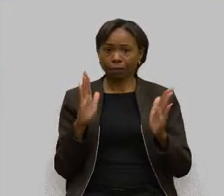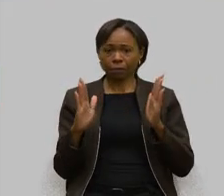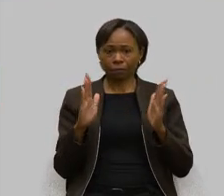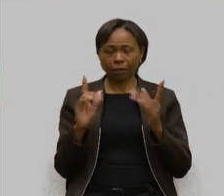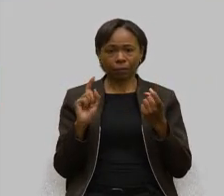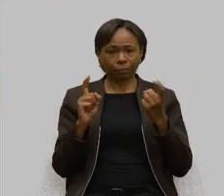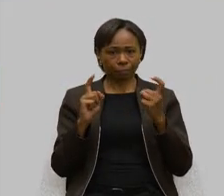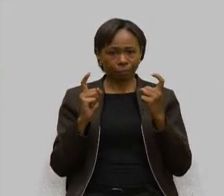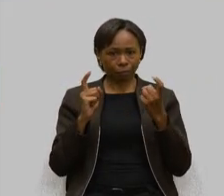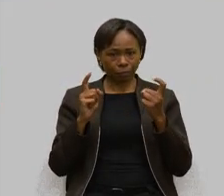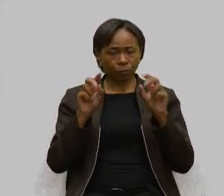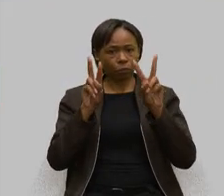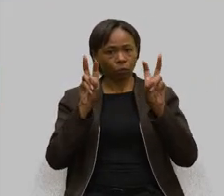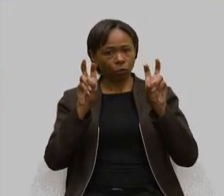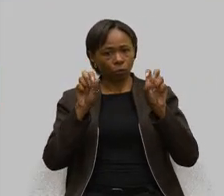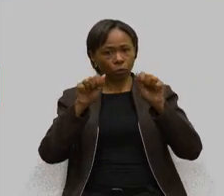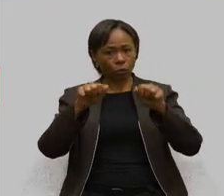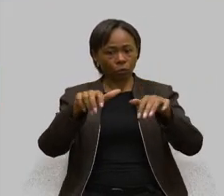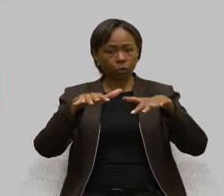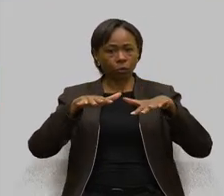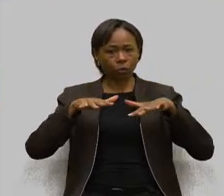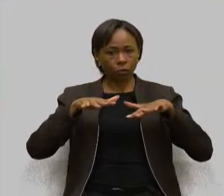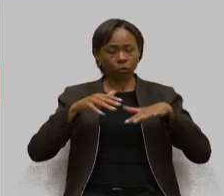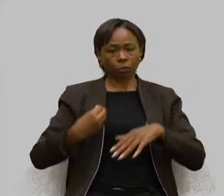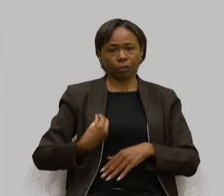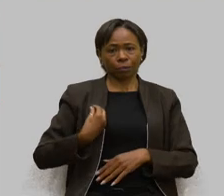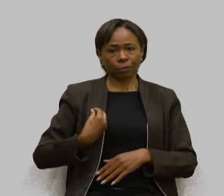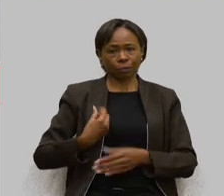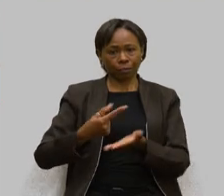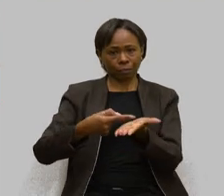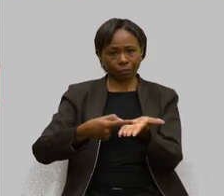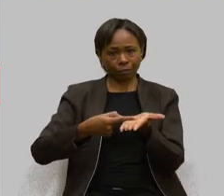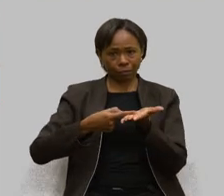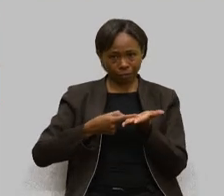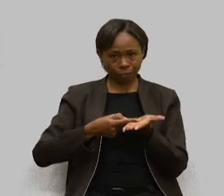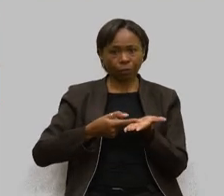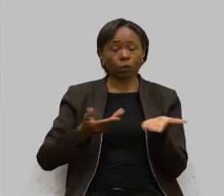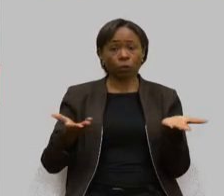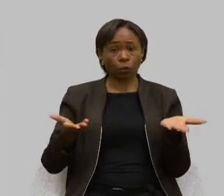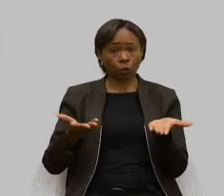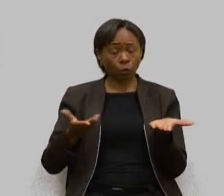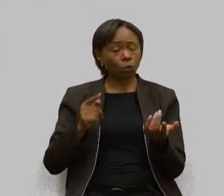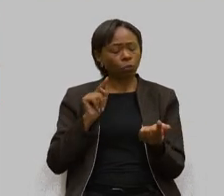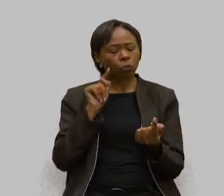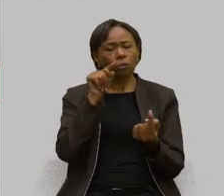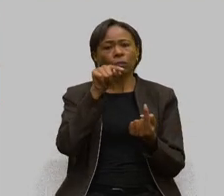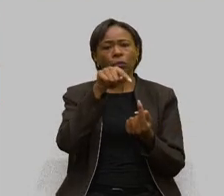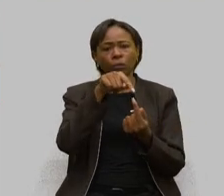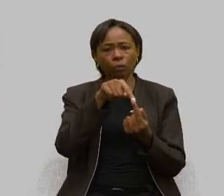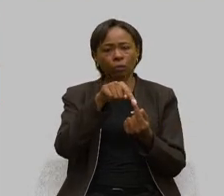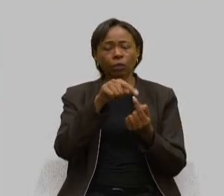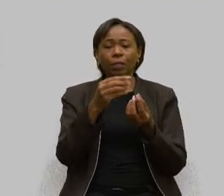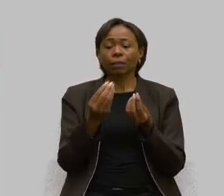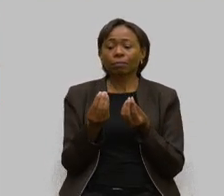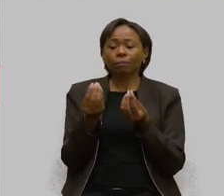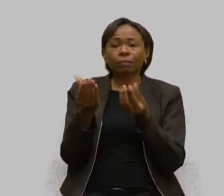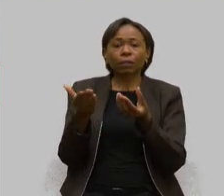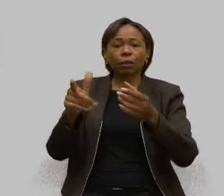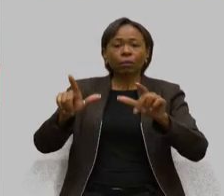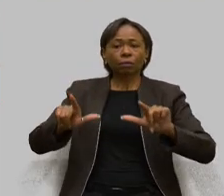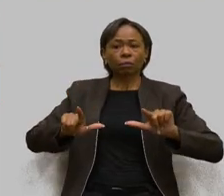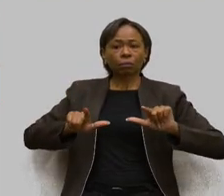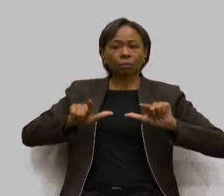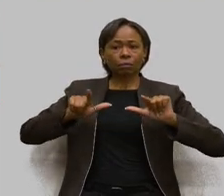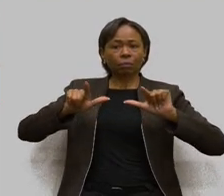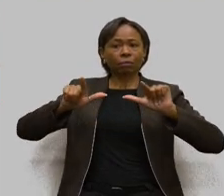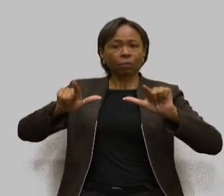compreende a audiência de convidado esta audiência tem a finalidade de proceder a entrega do diploma